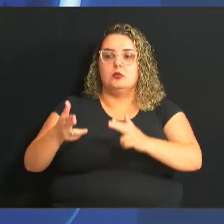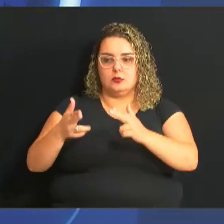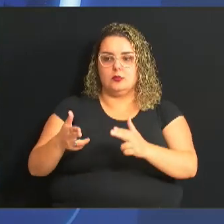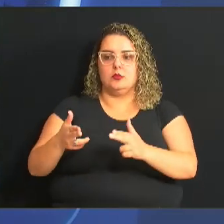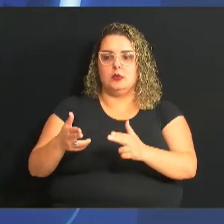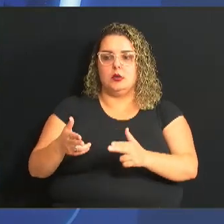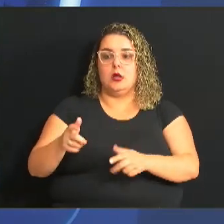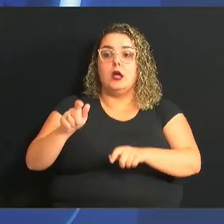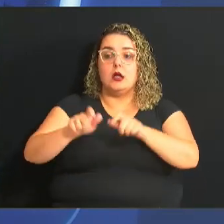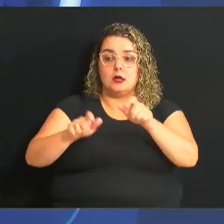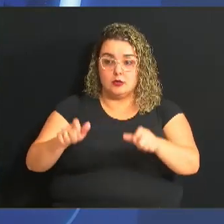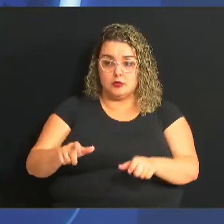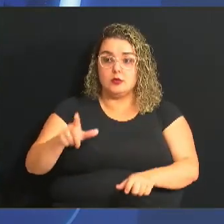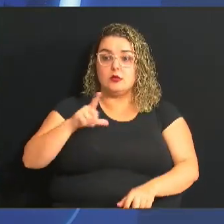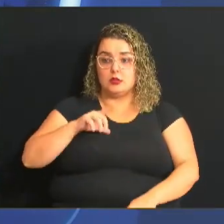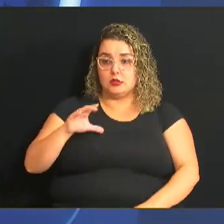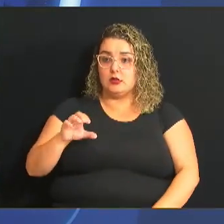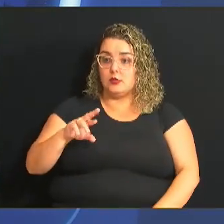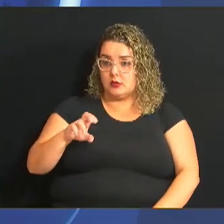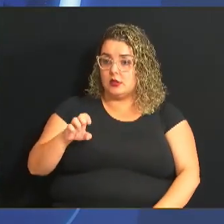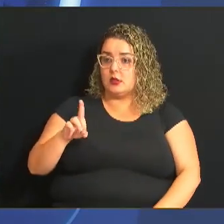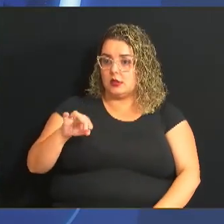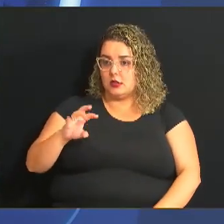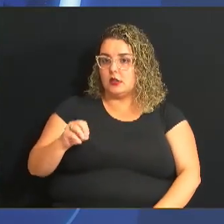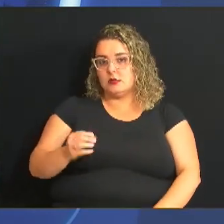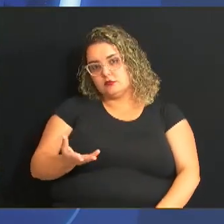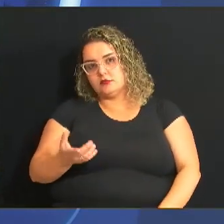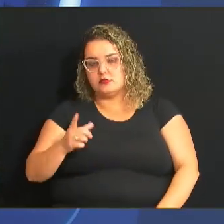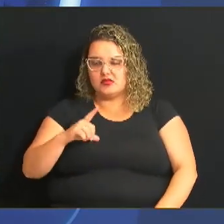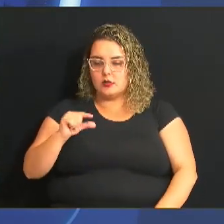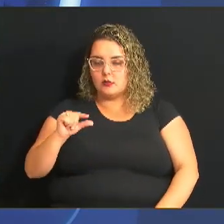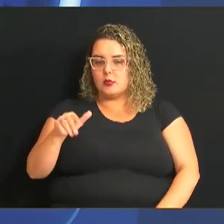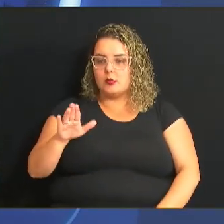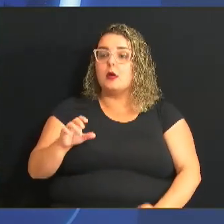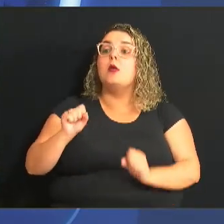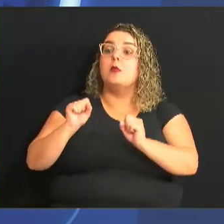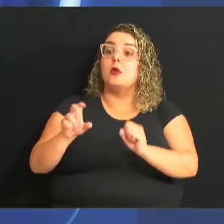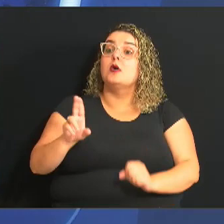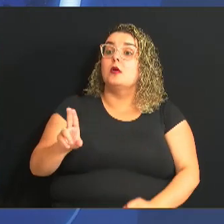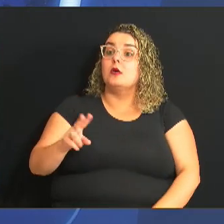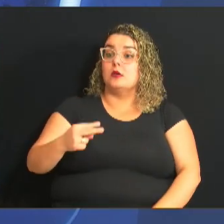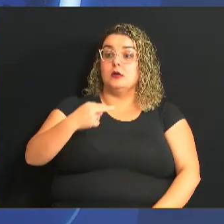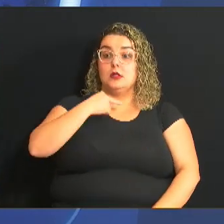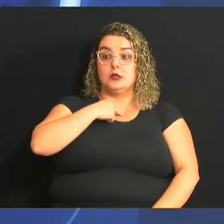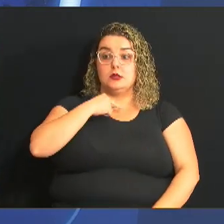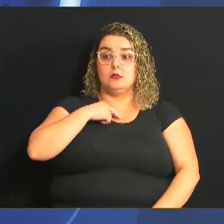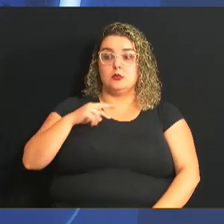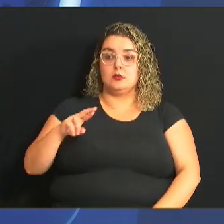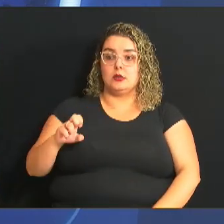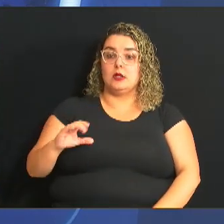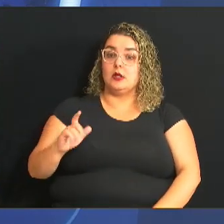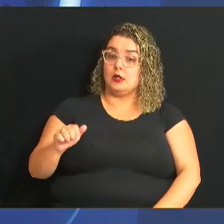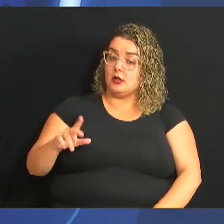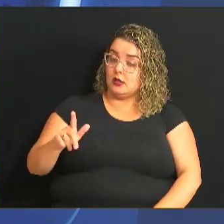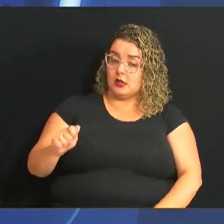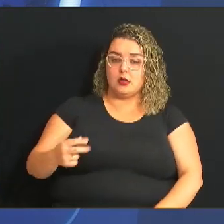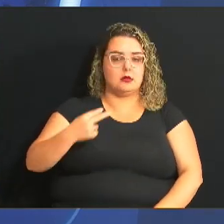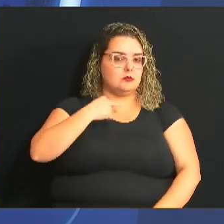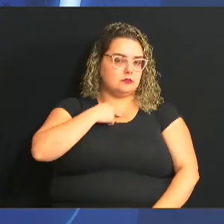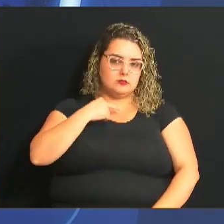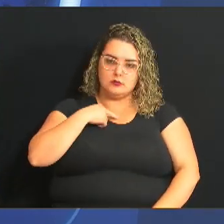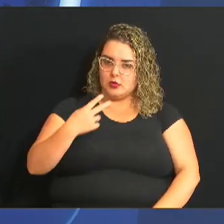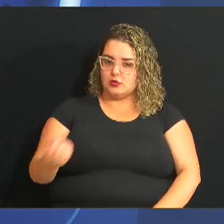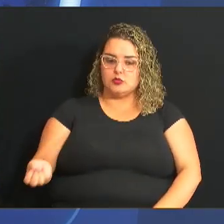aquelas pessoas que têm um crédito. Sobrou algum crédito? Pode usar. Só não pode fazer a recarga ou fazer um novo